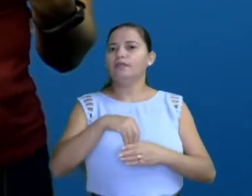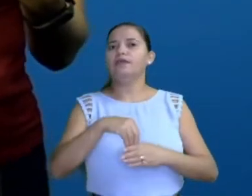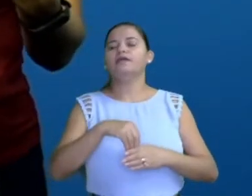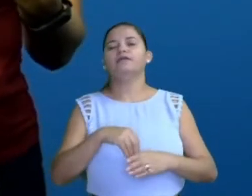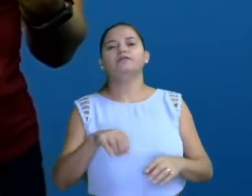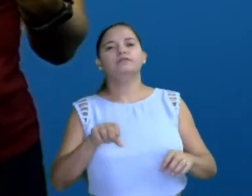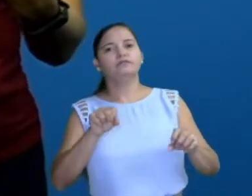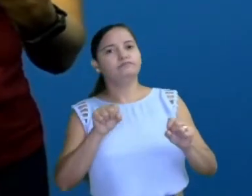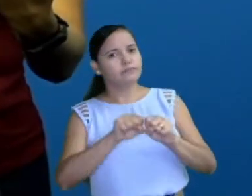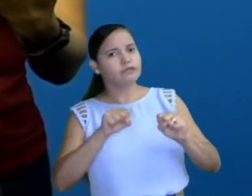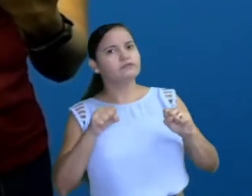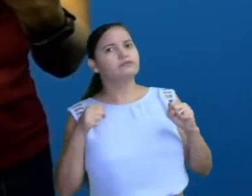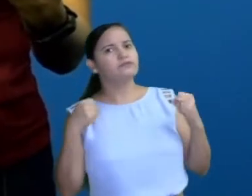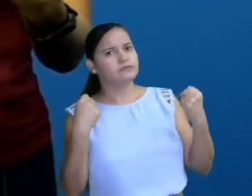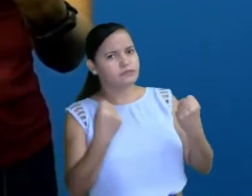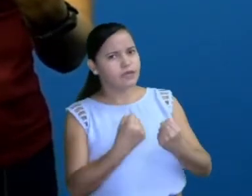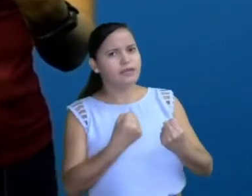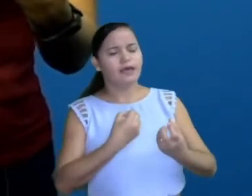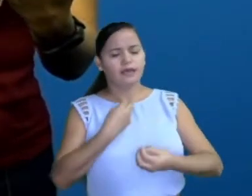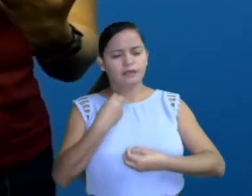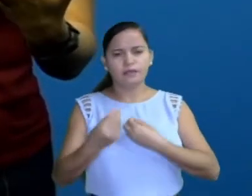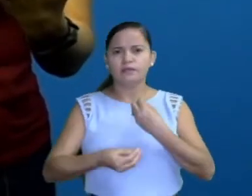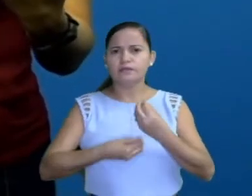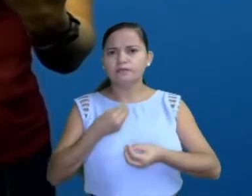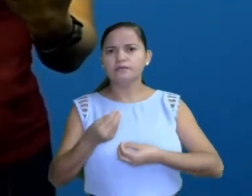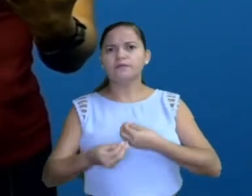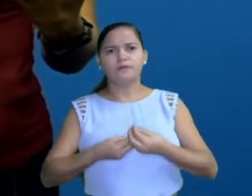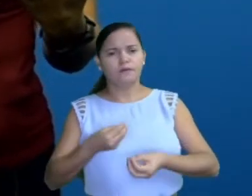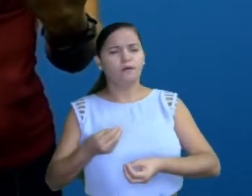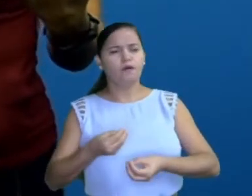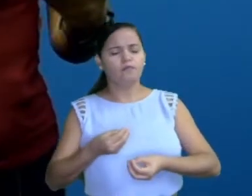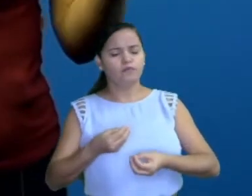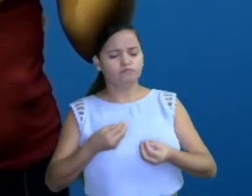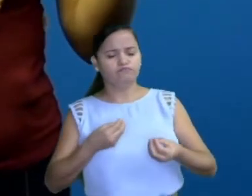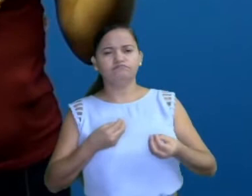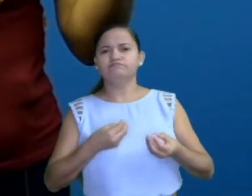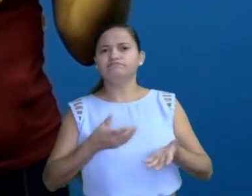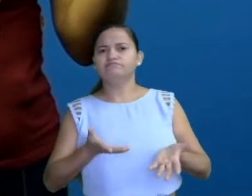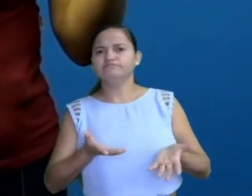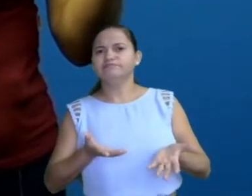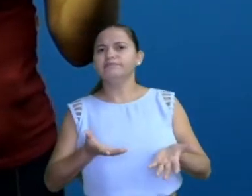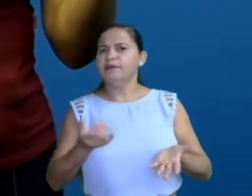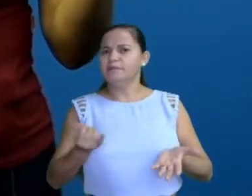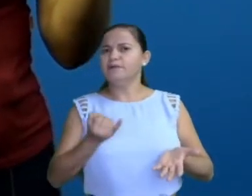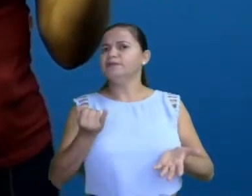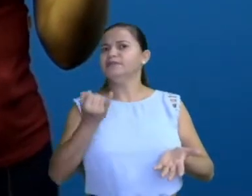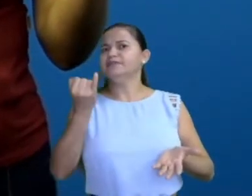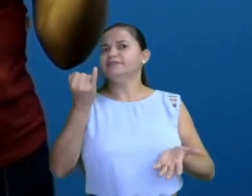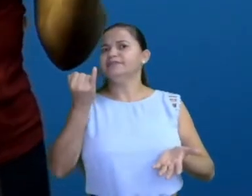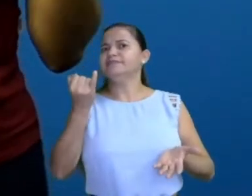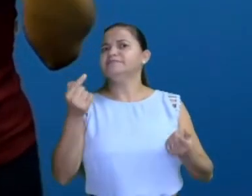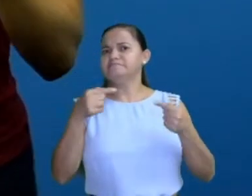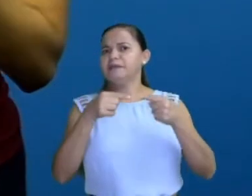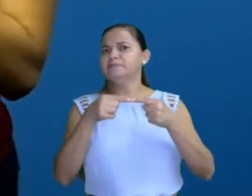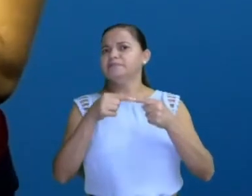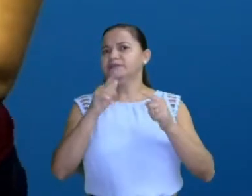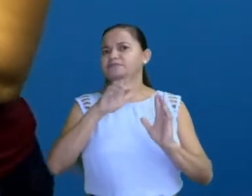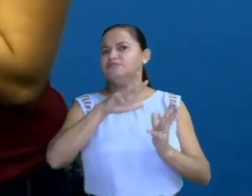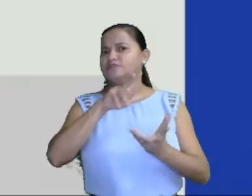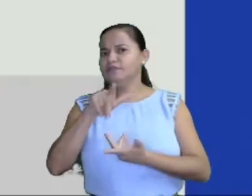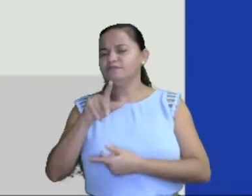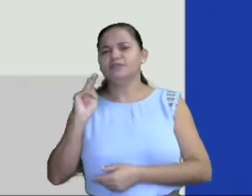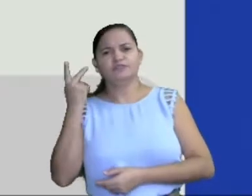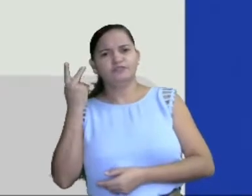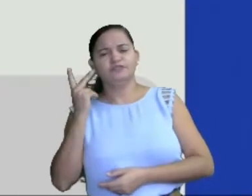ela constitui, como ela é formada e como ela se comporta. História e geografia é isso, tá bom? Mas vamos